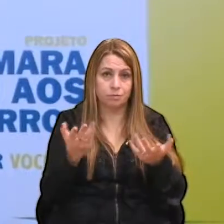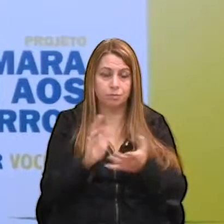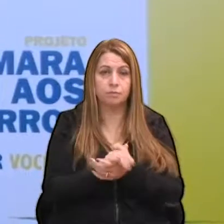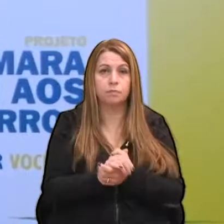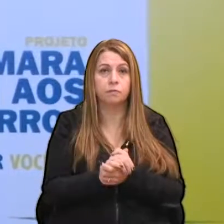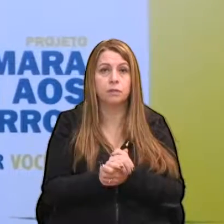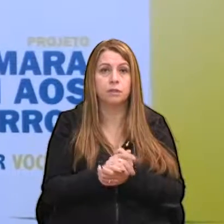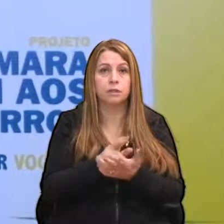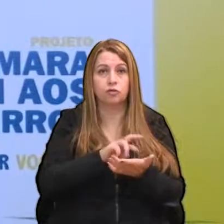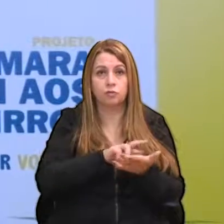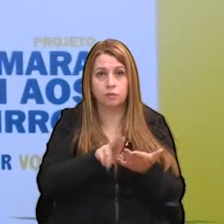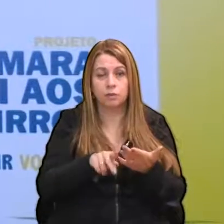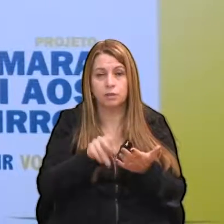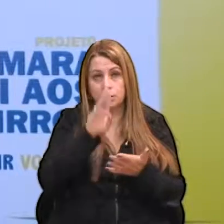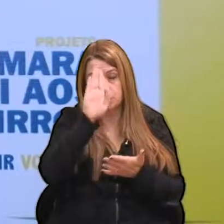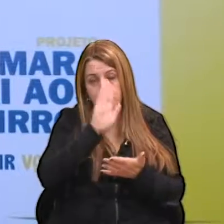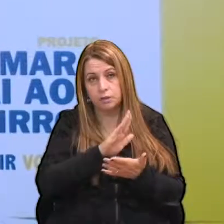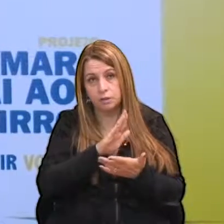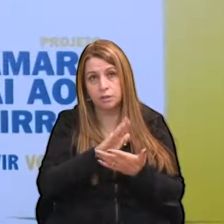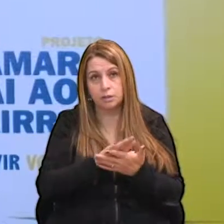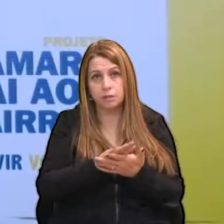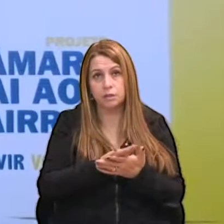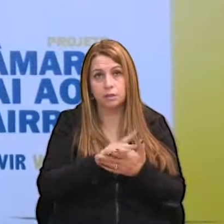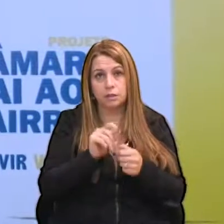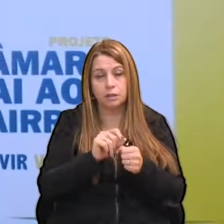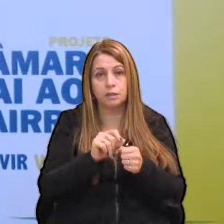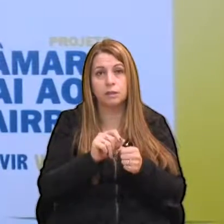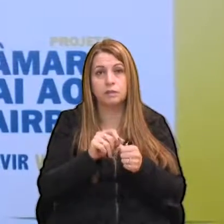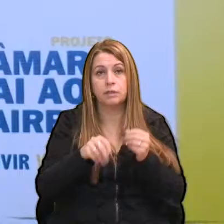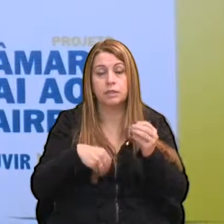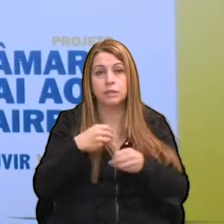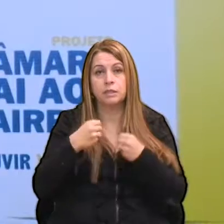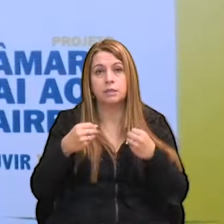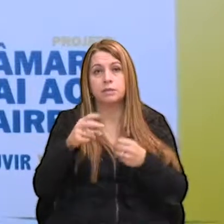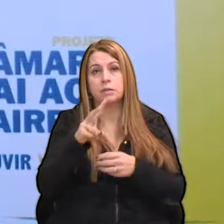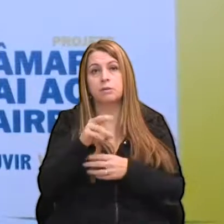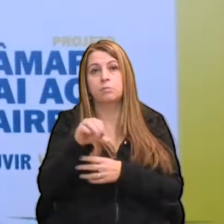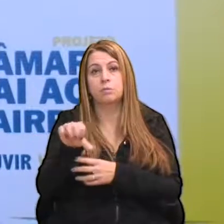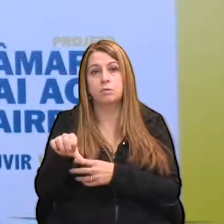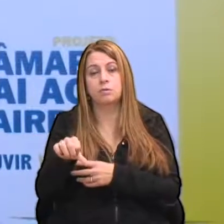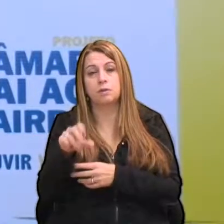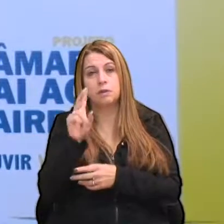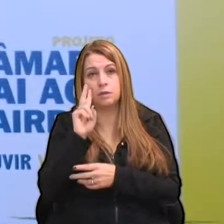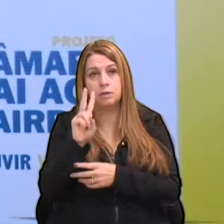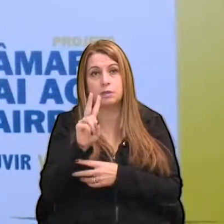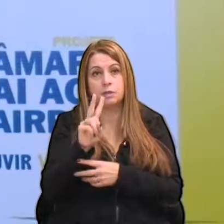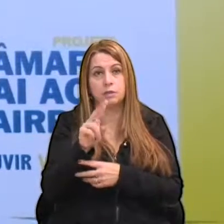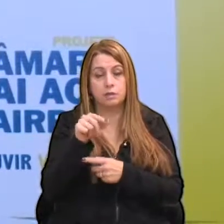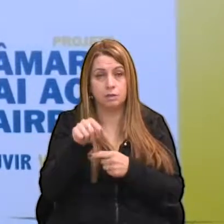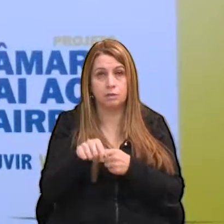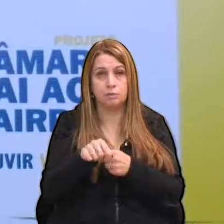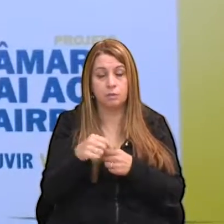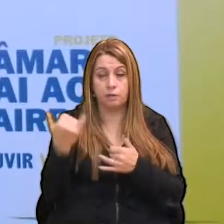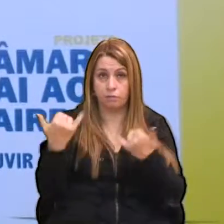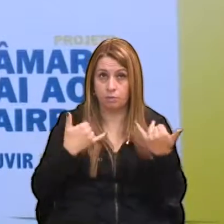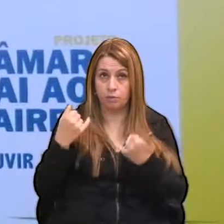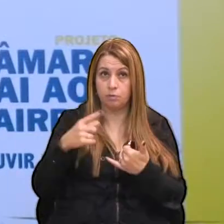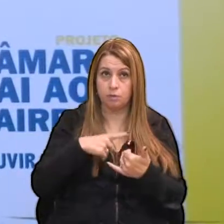E tem várias gratuidades que foi fornecido pela empresa desde 2009, pelas informações que eu tenho,